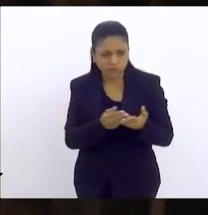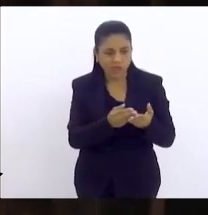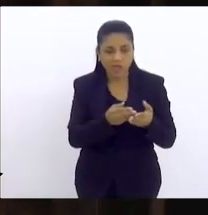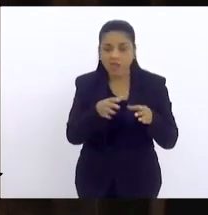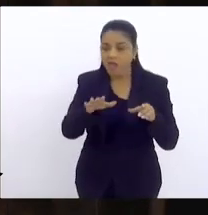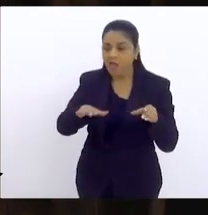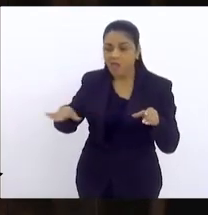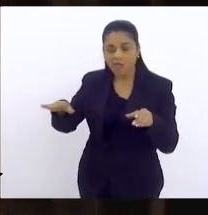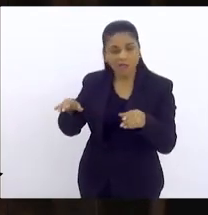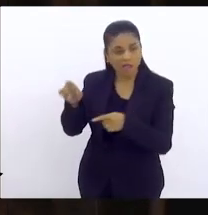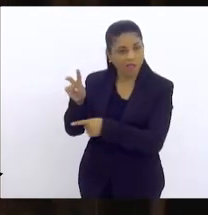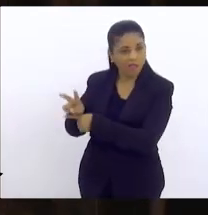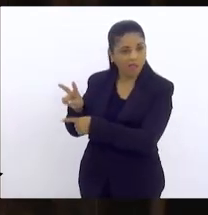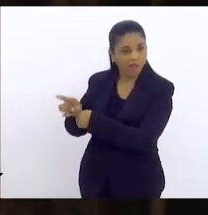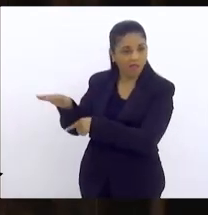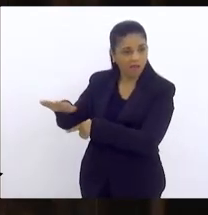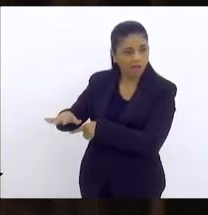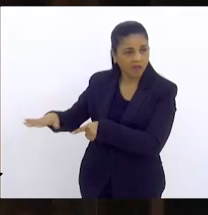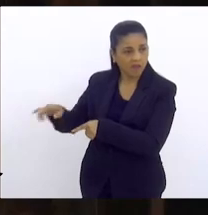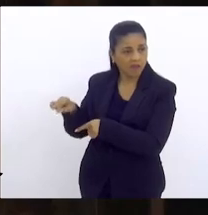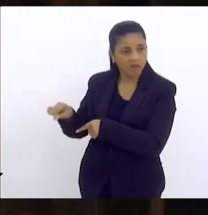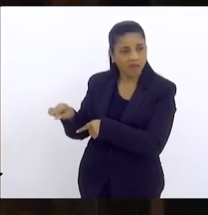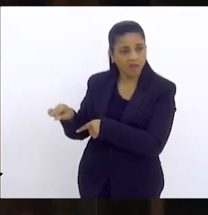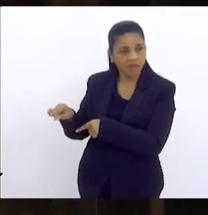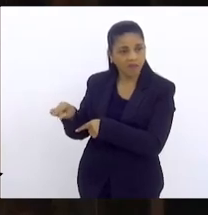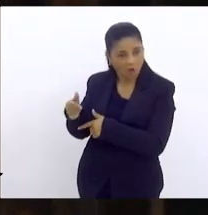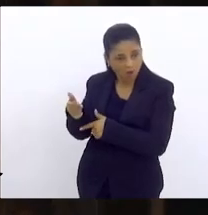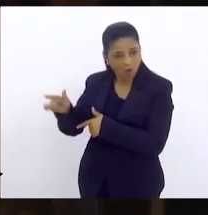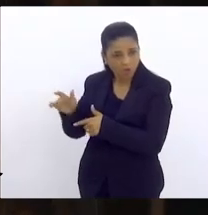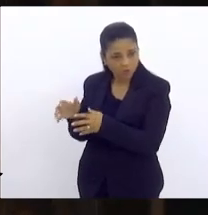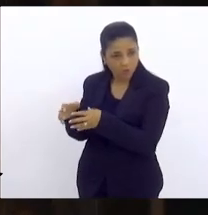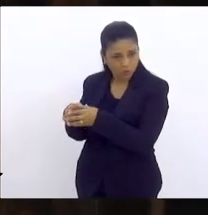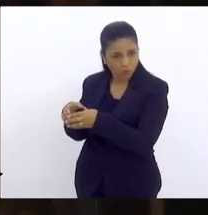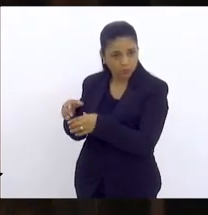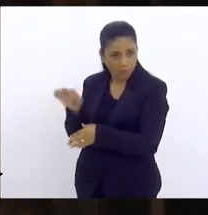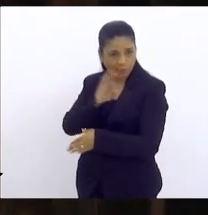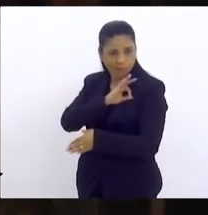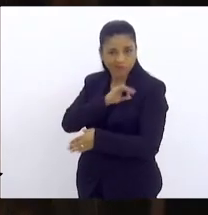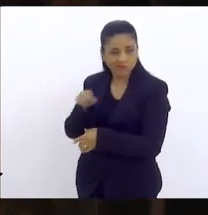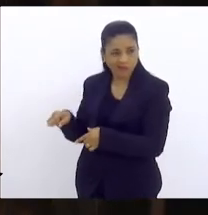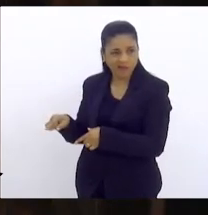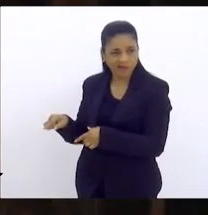aquele espaço ali vai ter outra guarnição ocupar